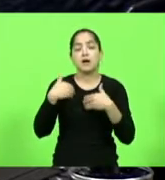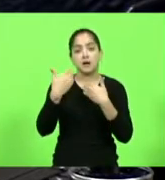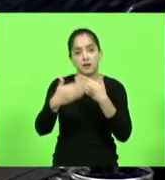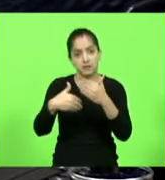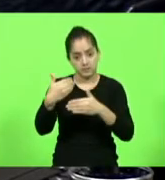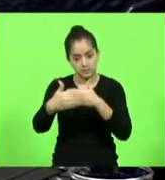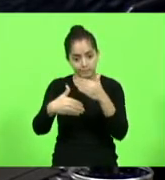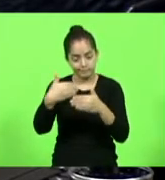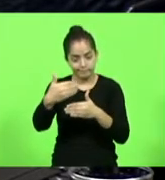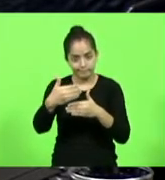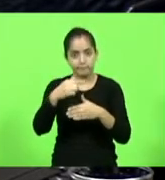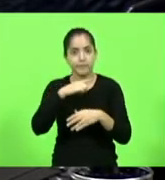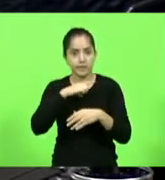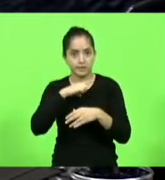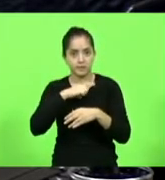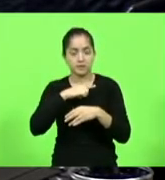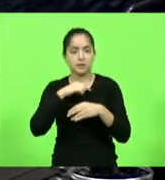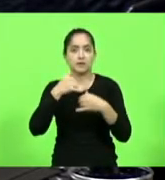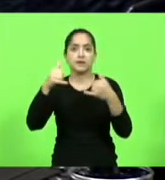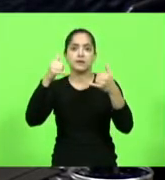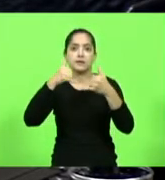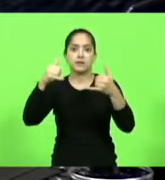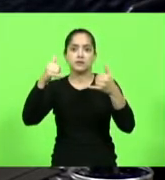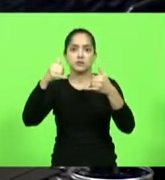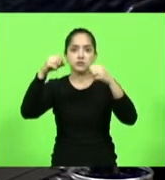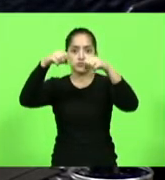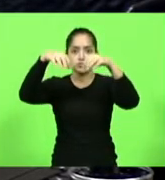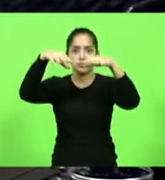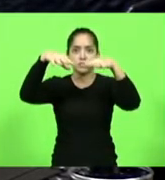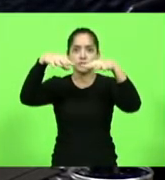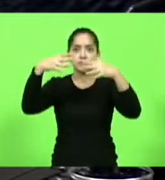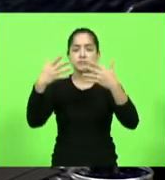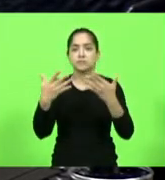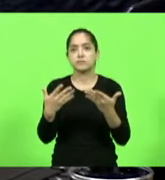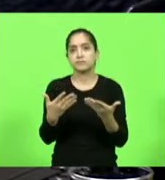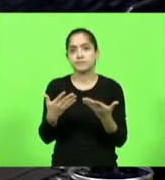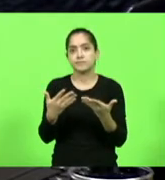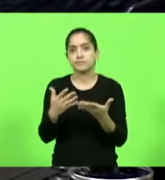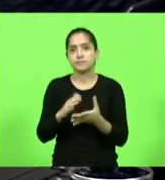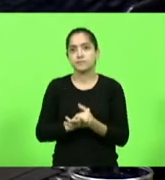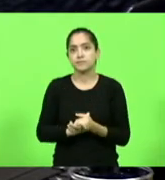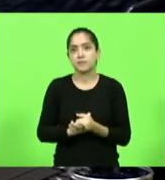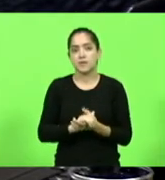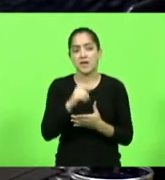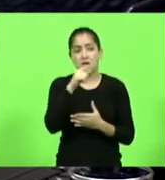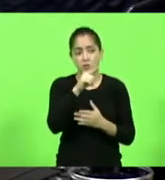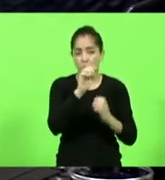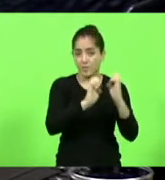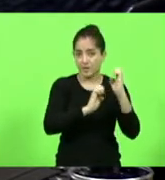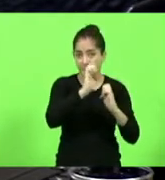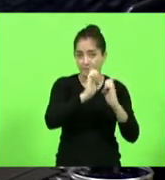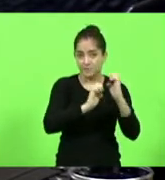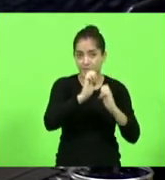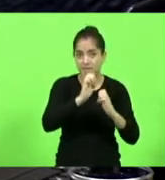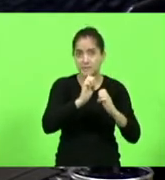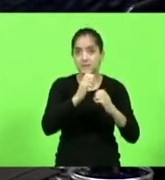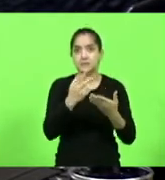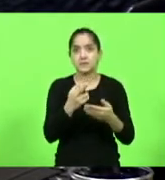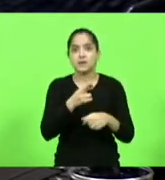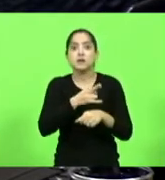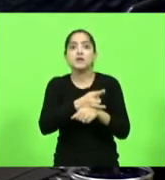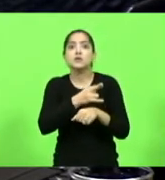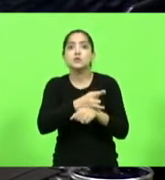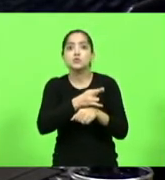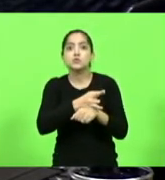vocês terão energia. Mas isso é coisinha, deputado Maurício. Uma empresa lá de Rio do Sul, 35 milhões para fazer